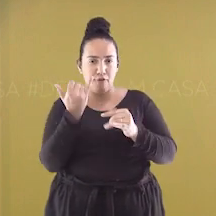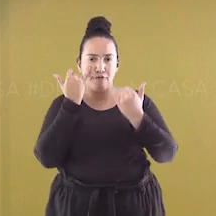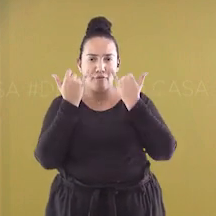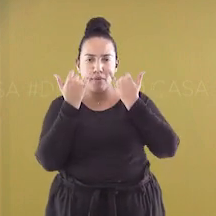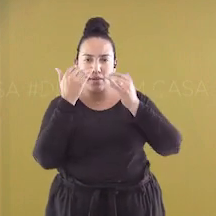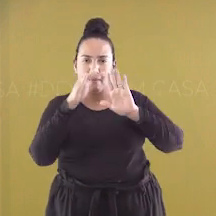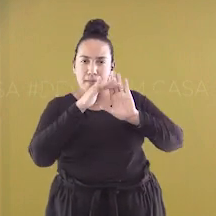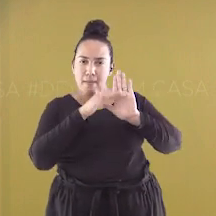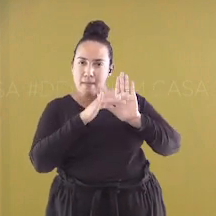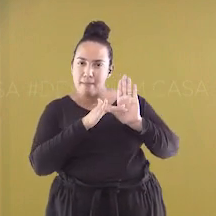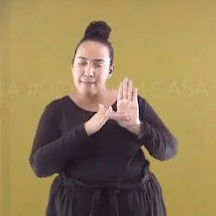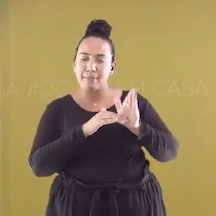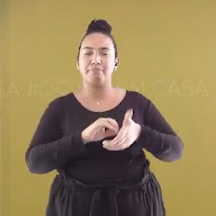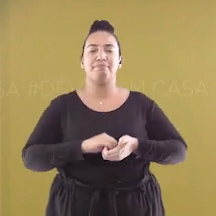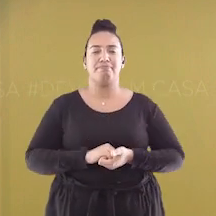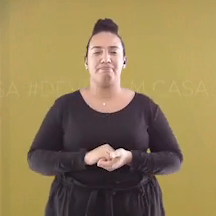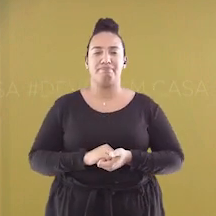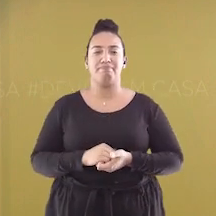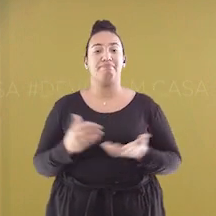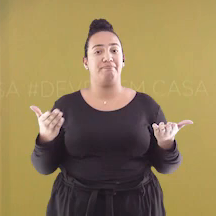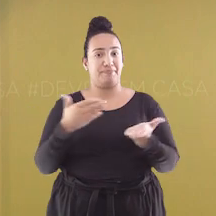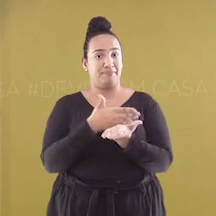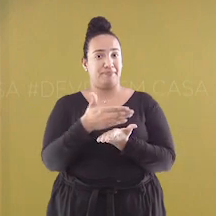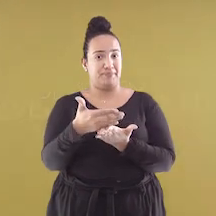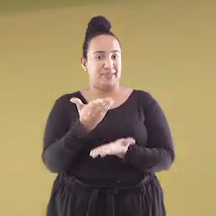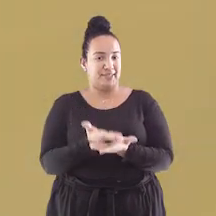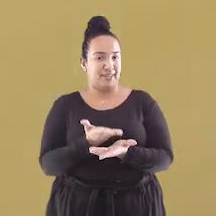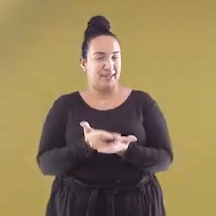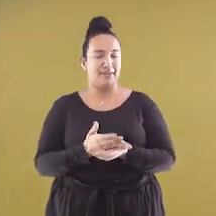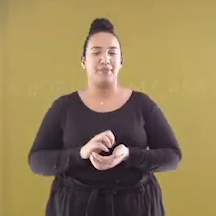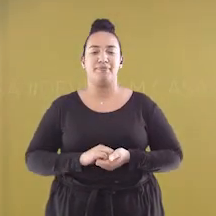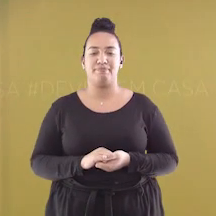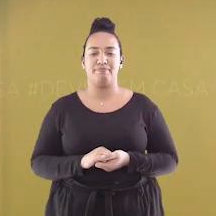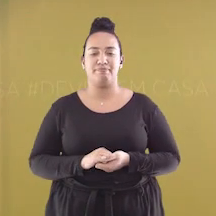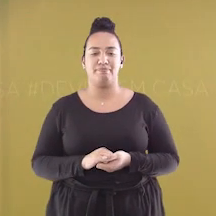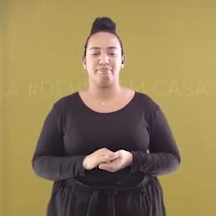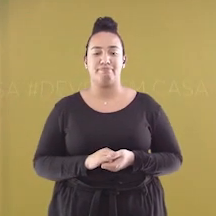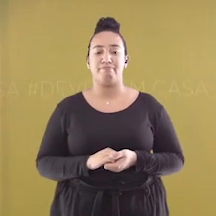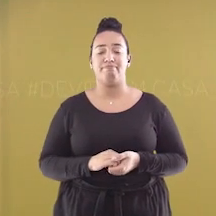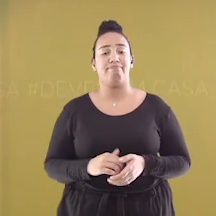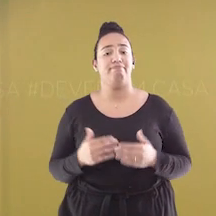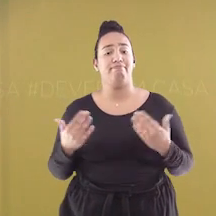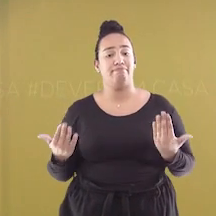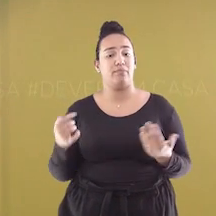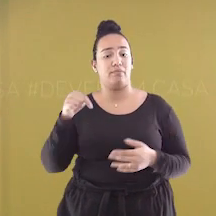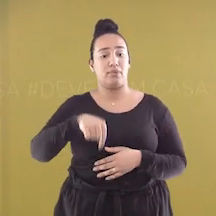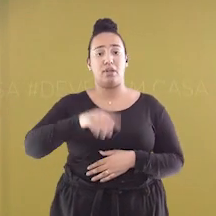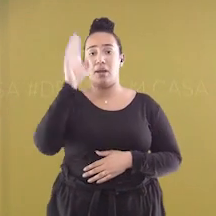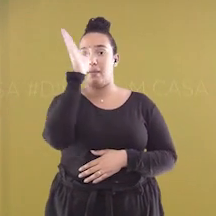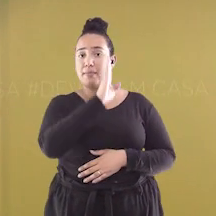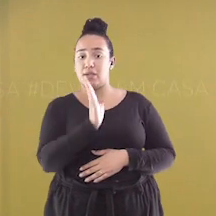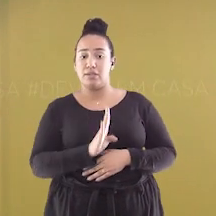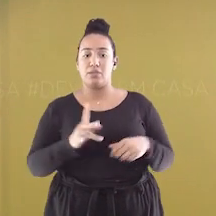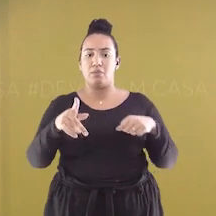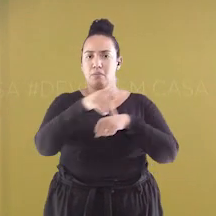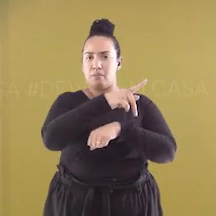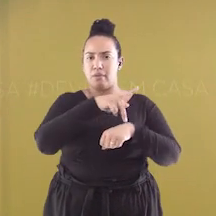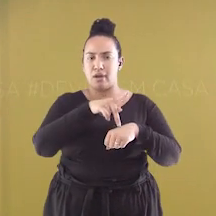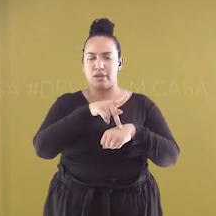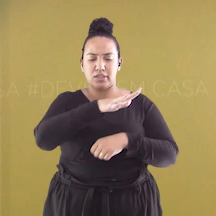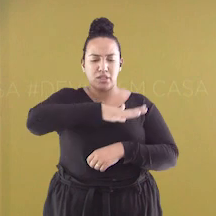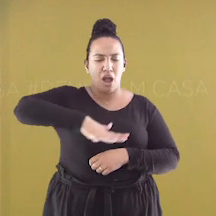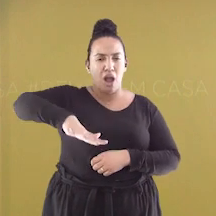preencher seus dados corretamente. Agora vamos à aula. O Brasil é um país com uma grande